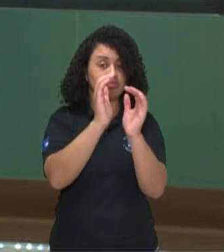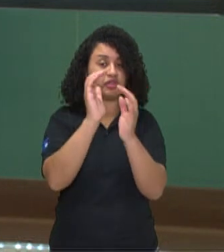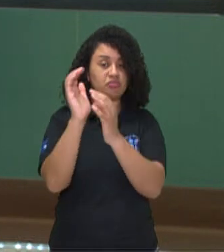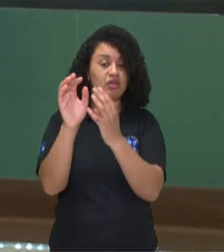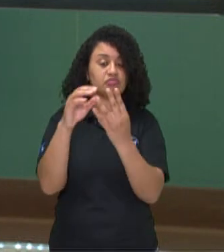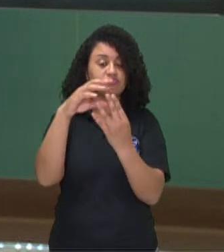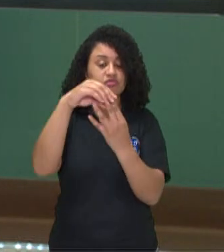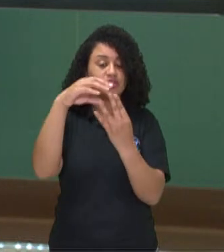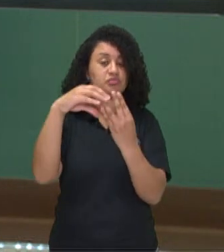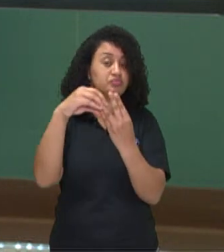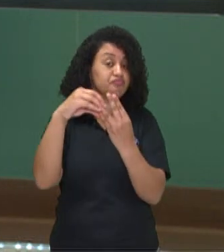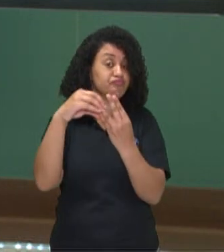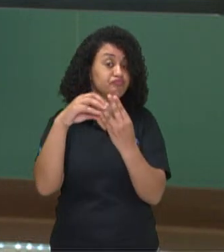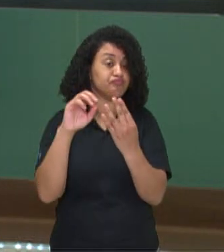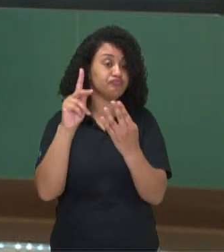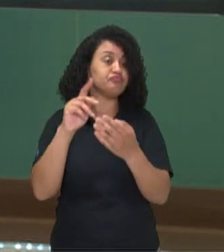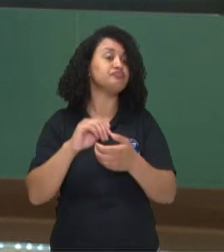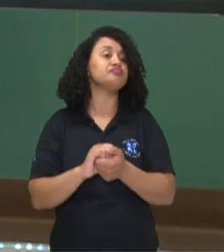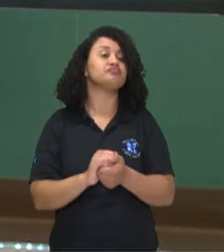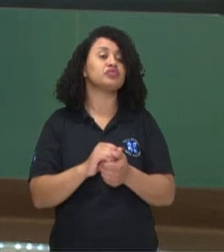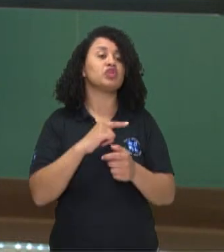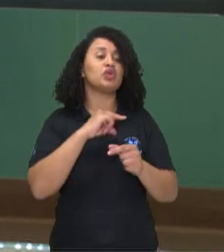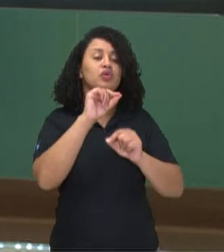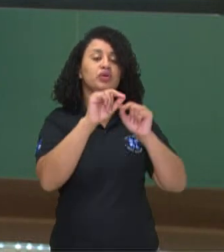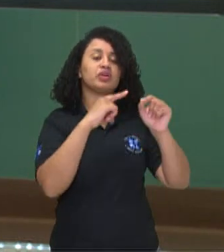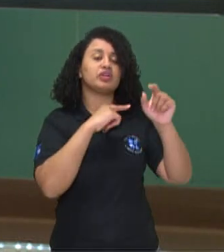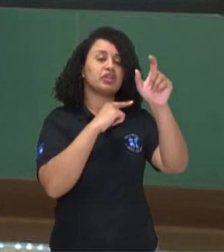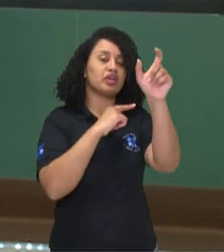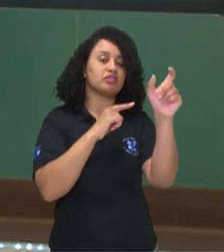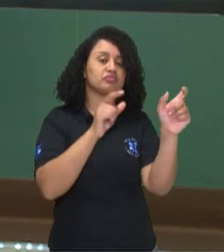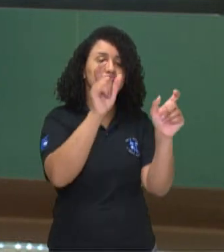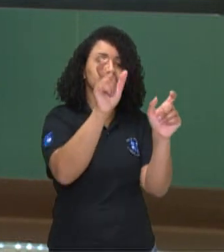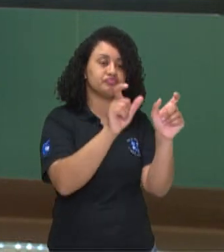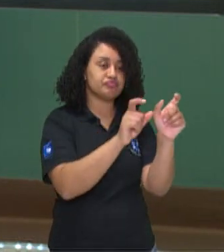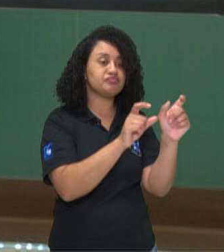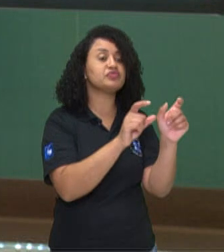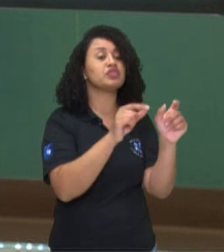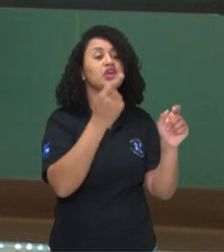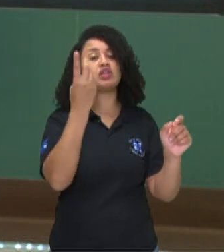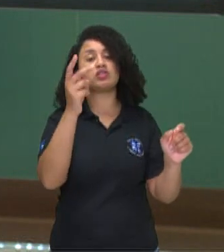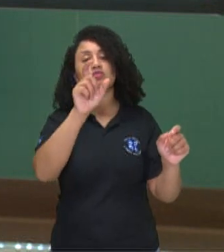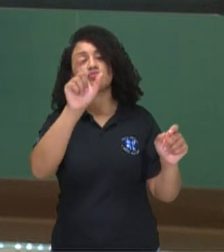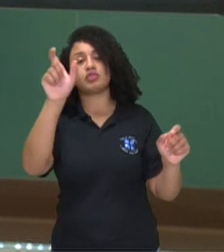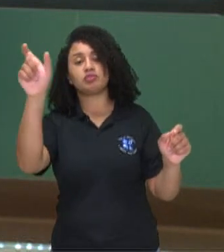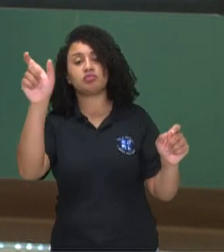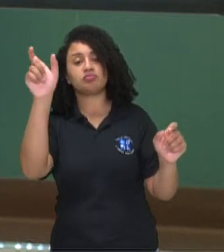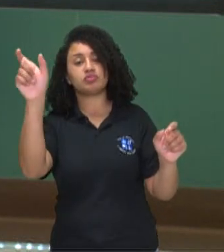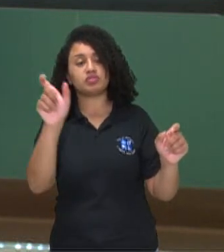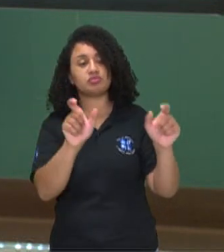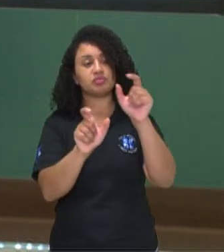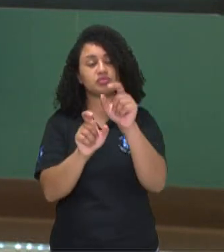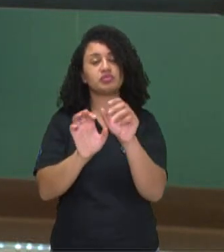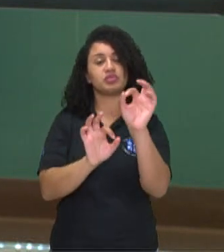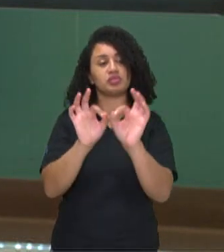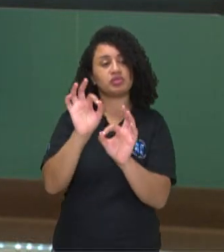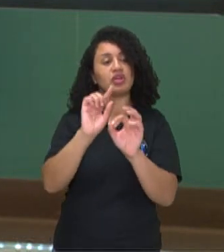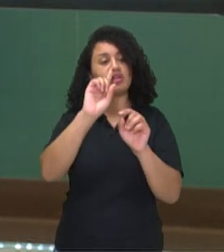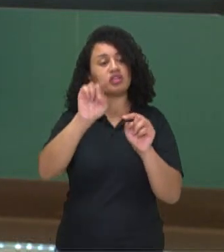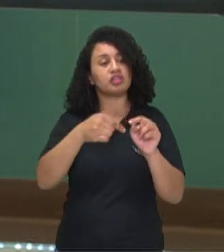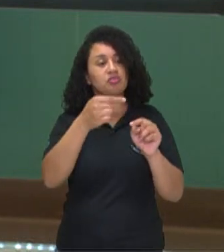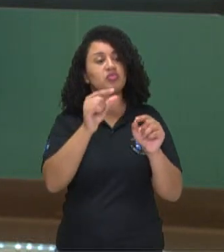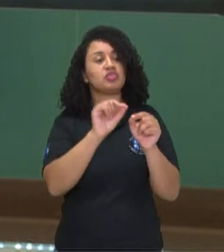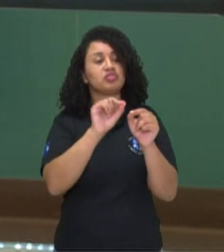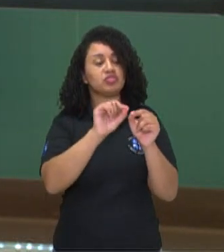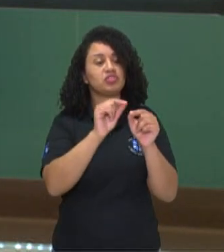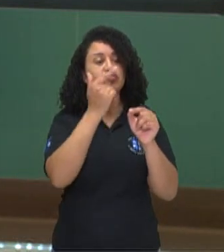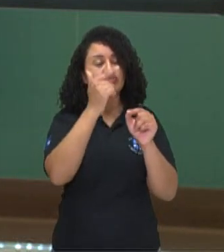fatoração por agrupamento. Coloca o termo comum das duas primeiras parcelas e das duas últimas. E na sequência, você vai